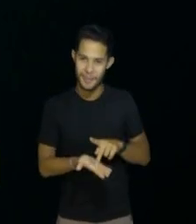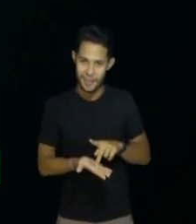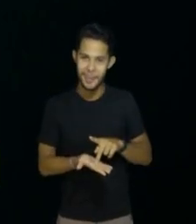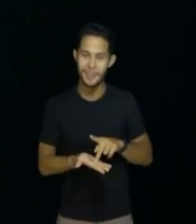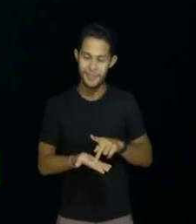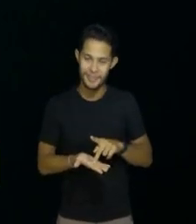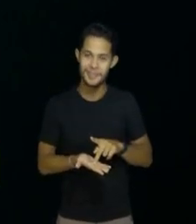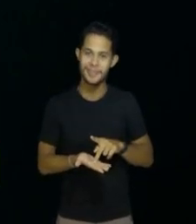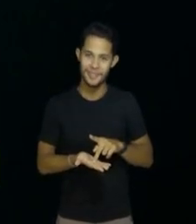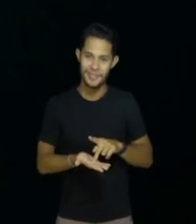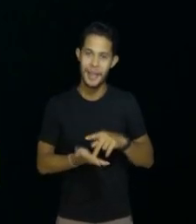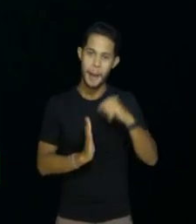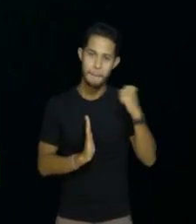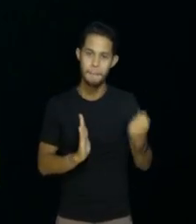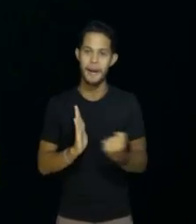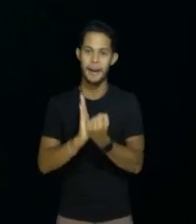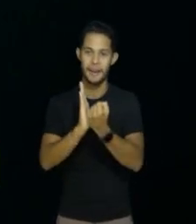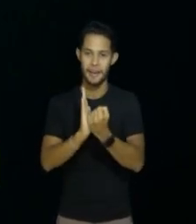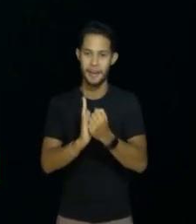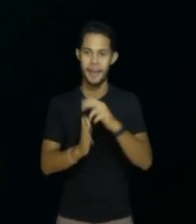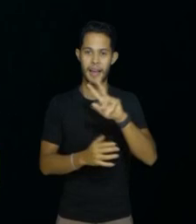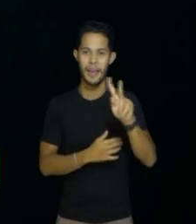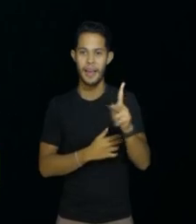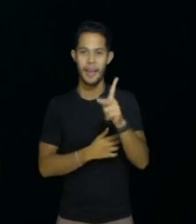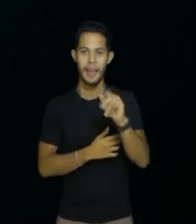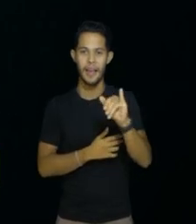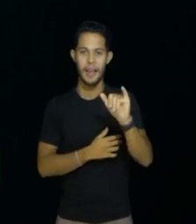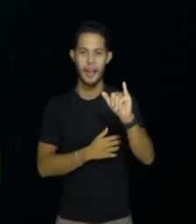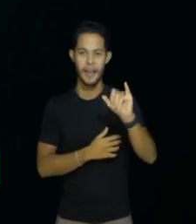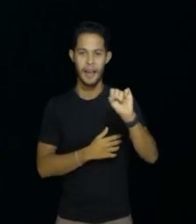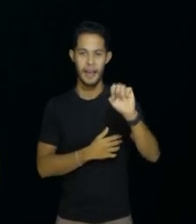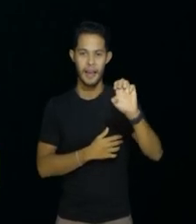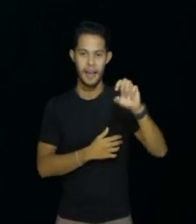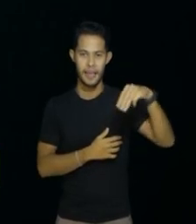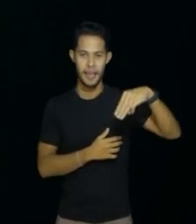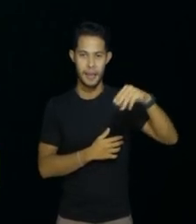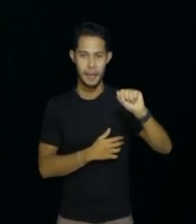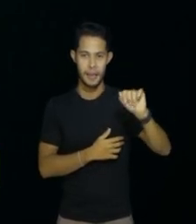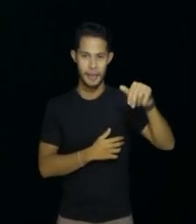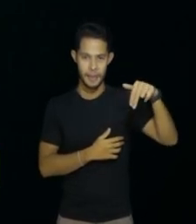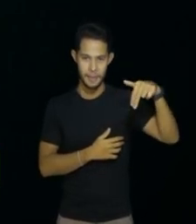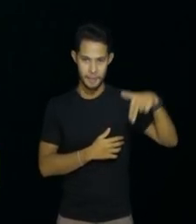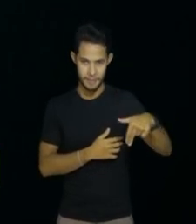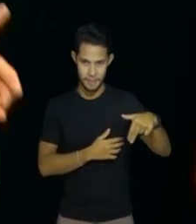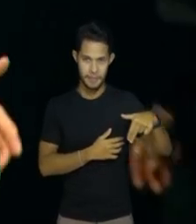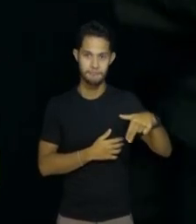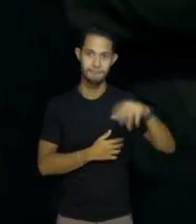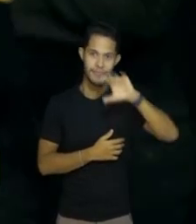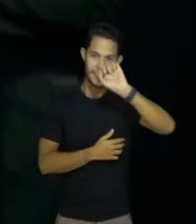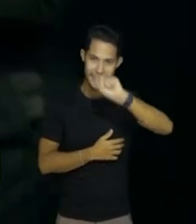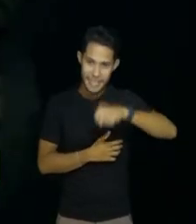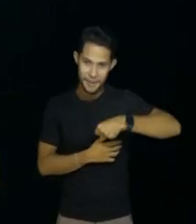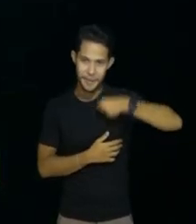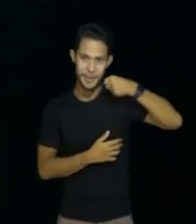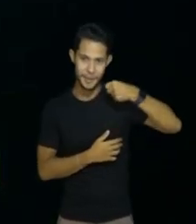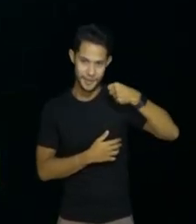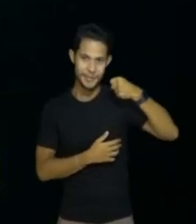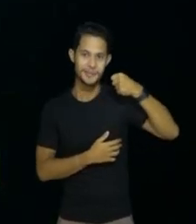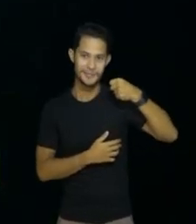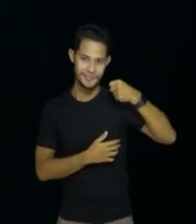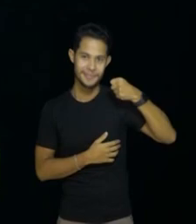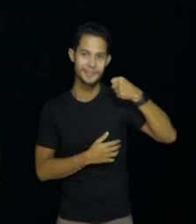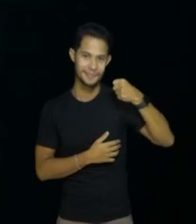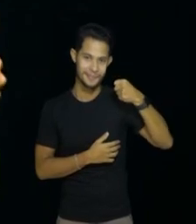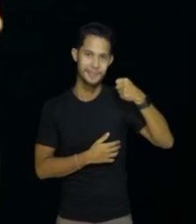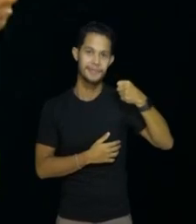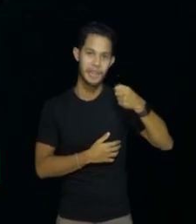com afetividade a marca Eisenmann. E a marca Eisenmann foi o divisor de águas no mercado das cervejas artesanais para justamente